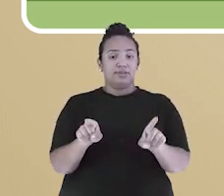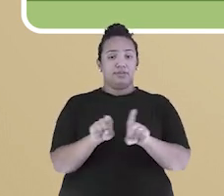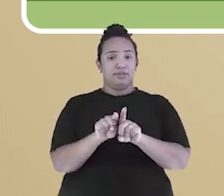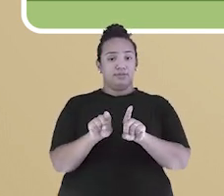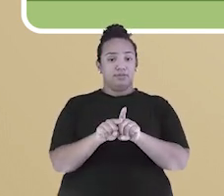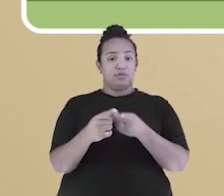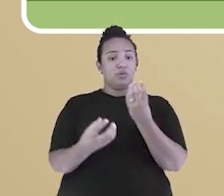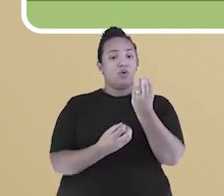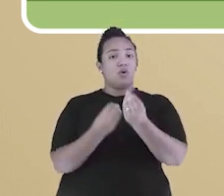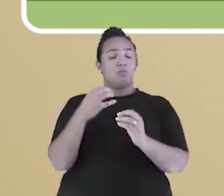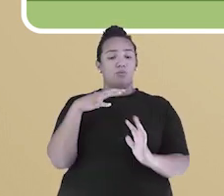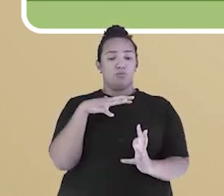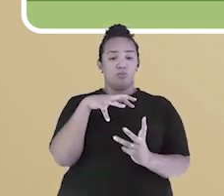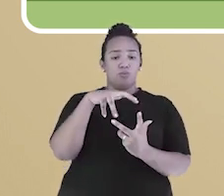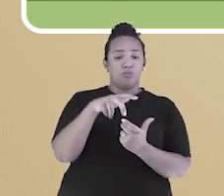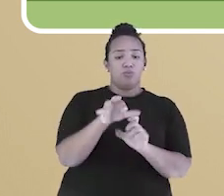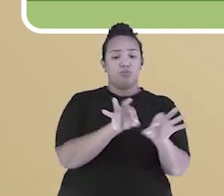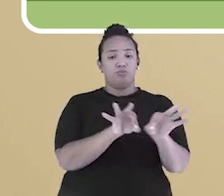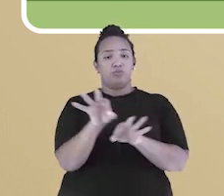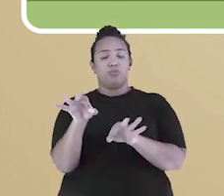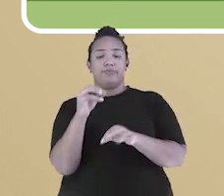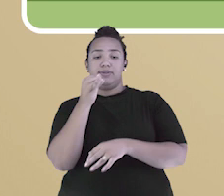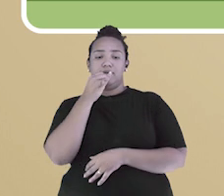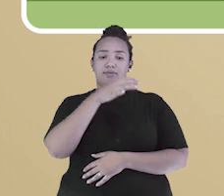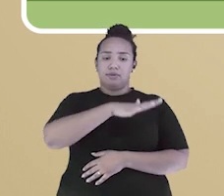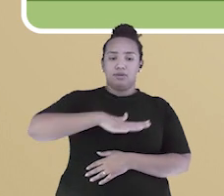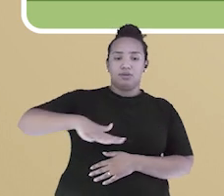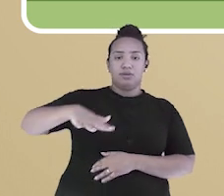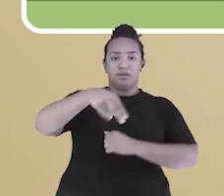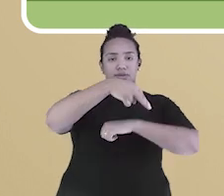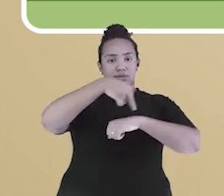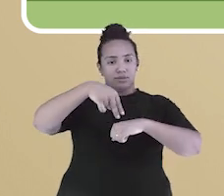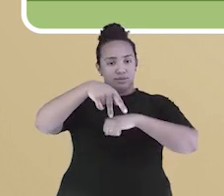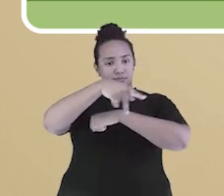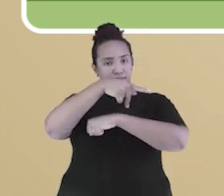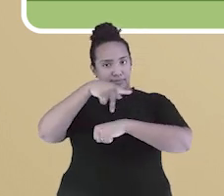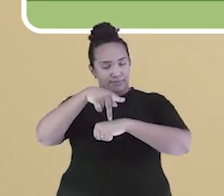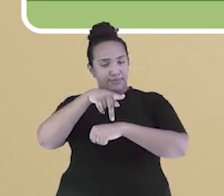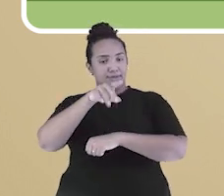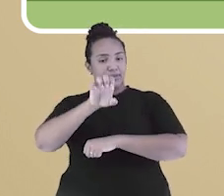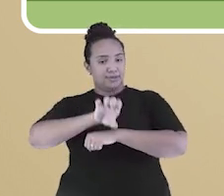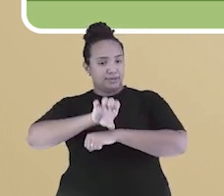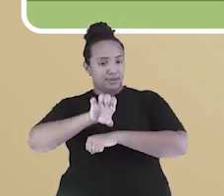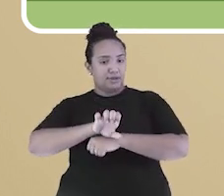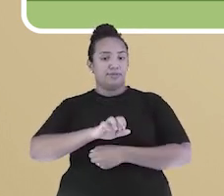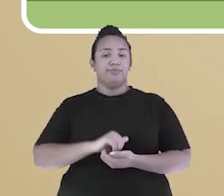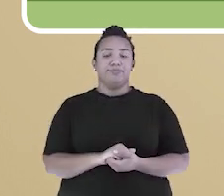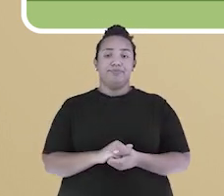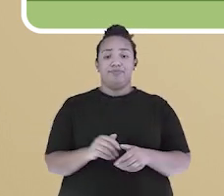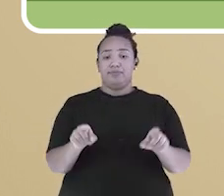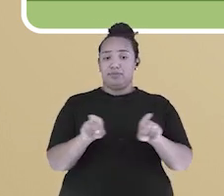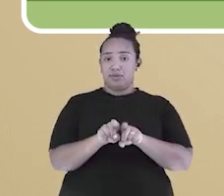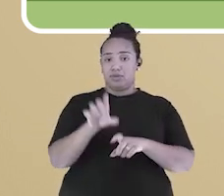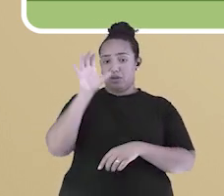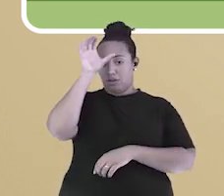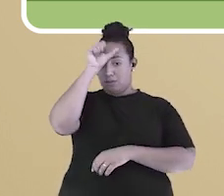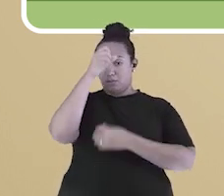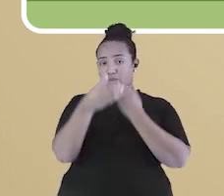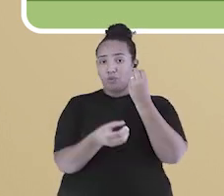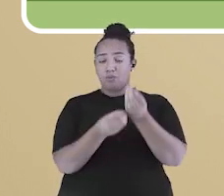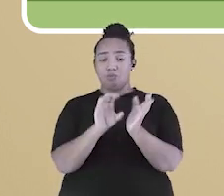dos territórios no mundo, como a noção de território, nação e Estado. Podemos compreender como esses conceitos